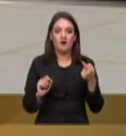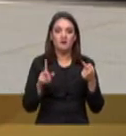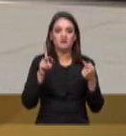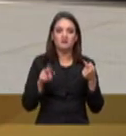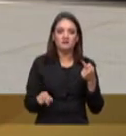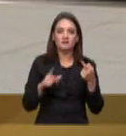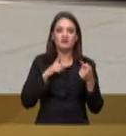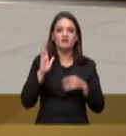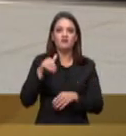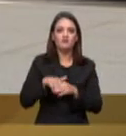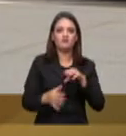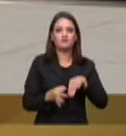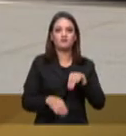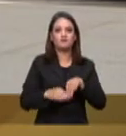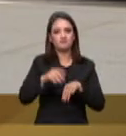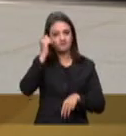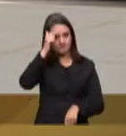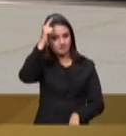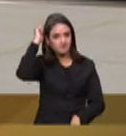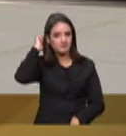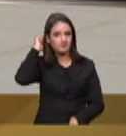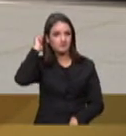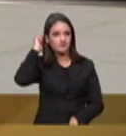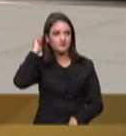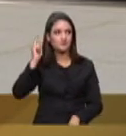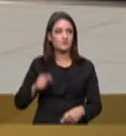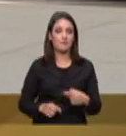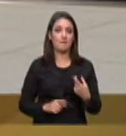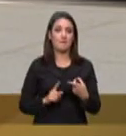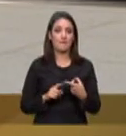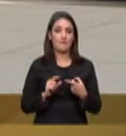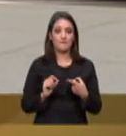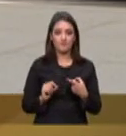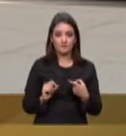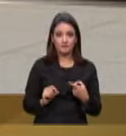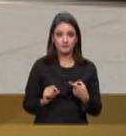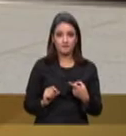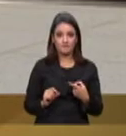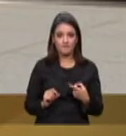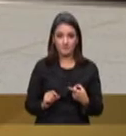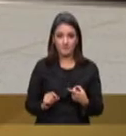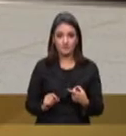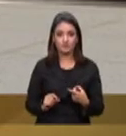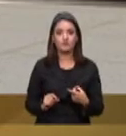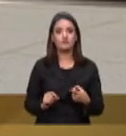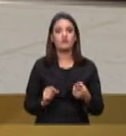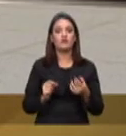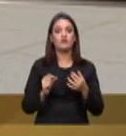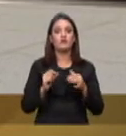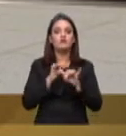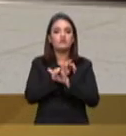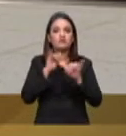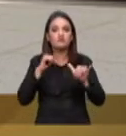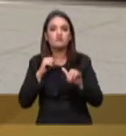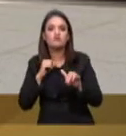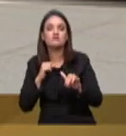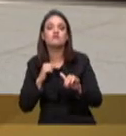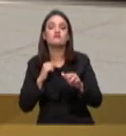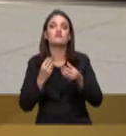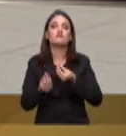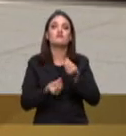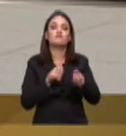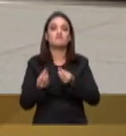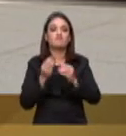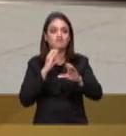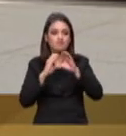o voto do eminente ministro Alexandre de Moraes é o de que não é desprezível o poder do anunciante na relação com os veículos de